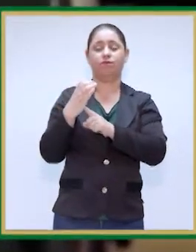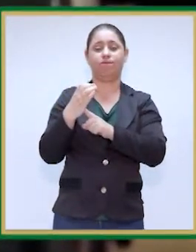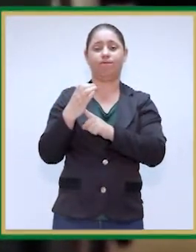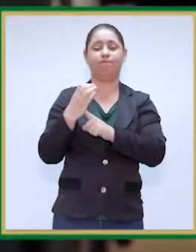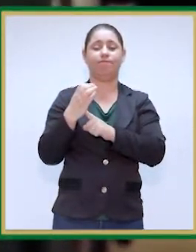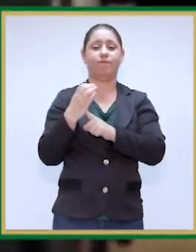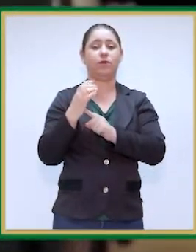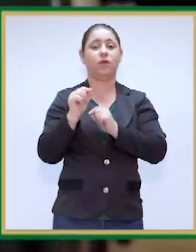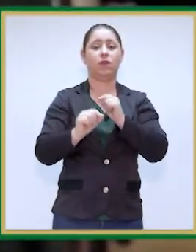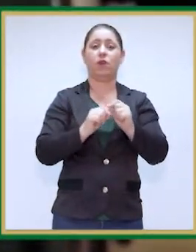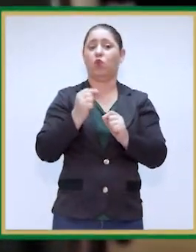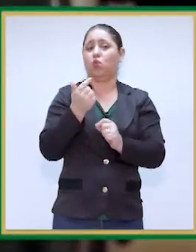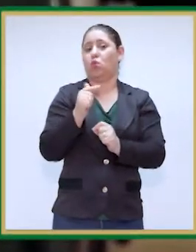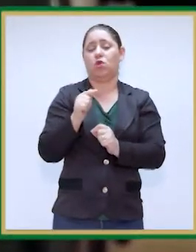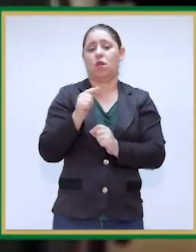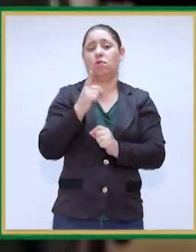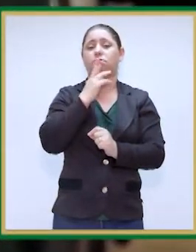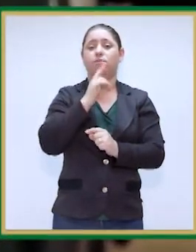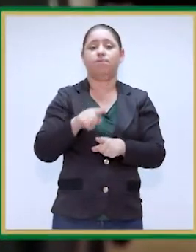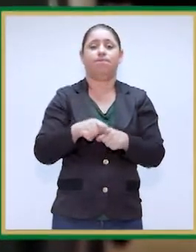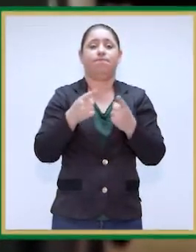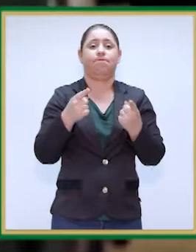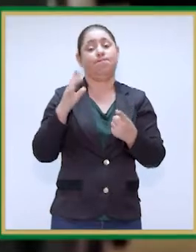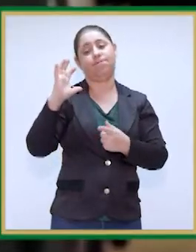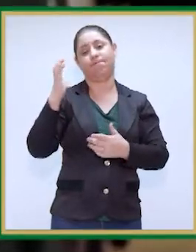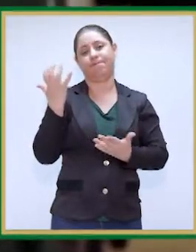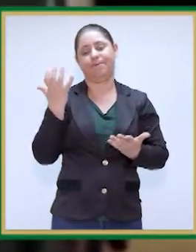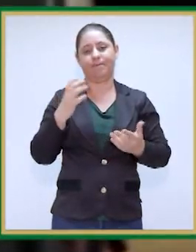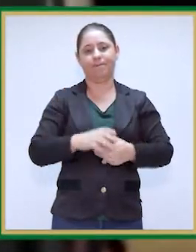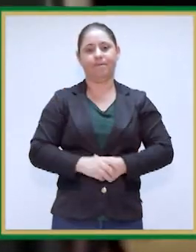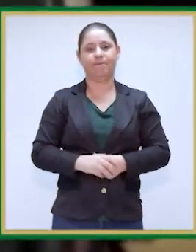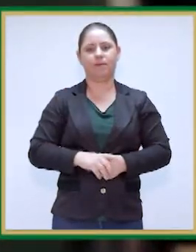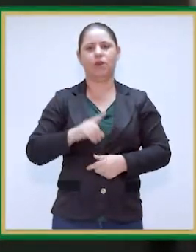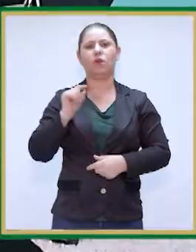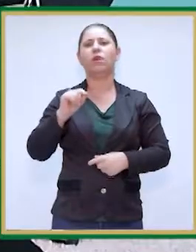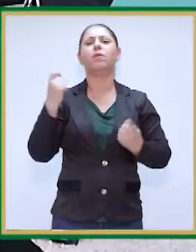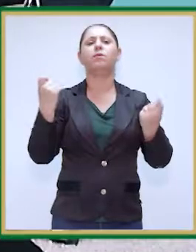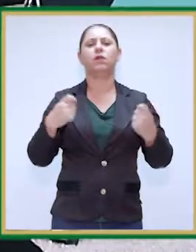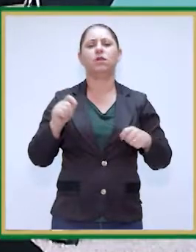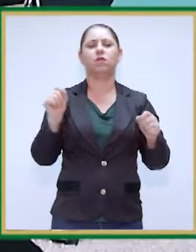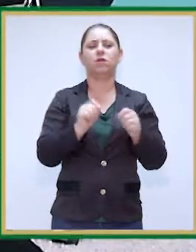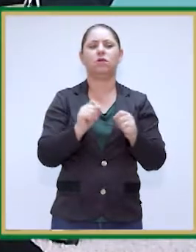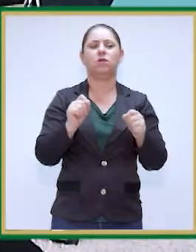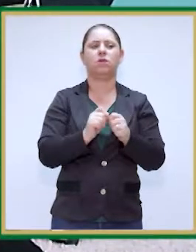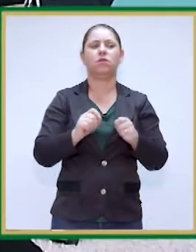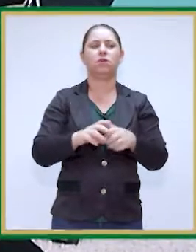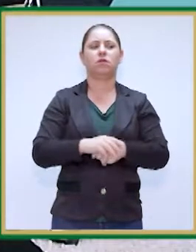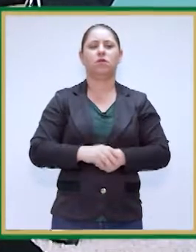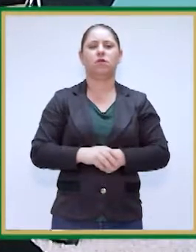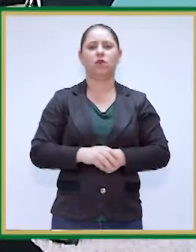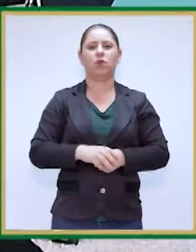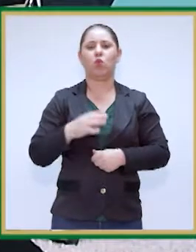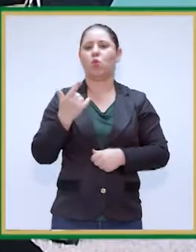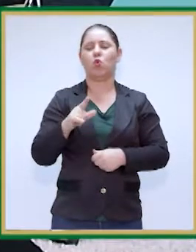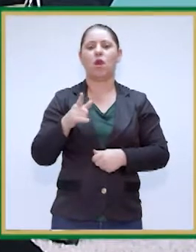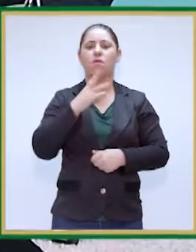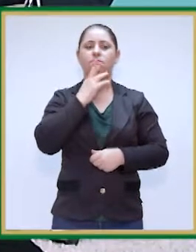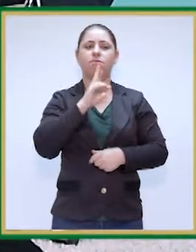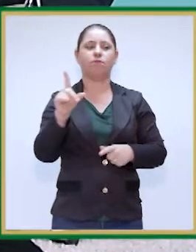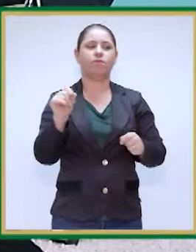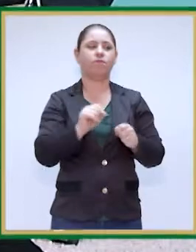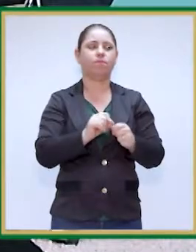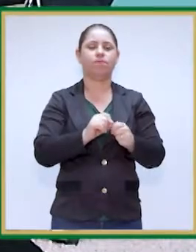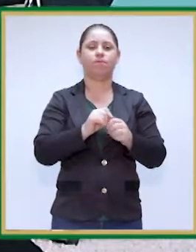criminalidade, da reinserção, eu não tenho, mas o fato é que acontece. E o que a gente precisa fazer? Então, eu não tenho uma resposta para te